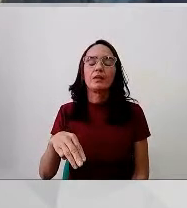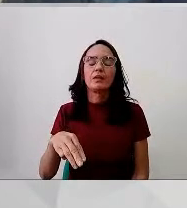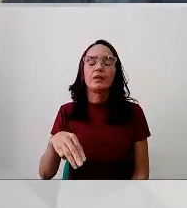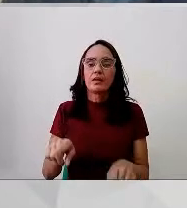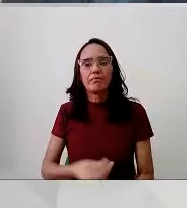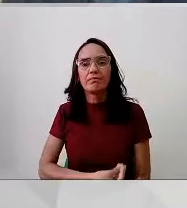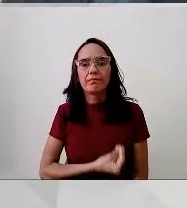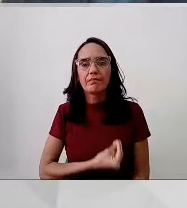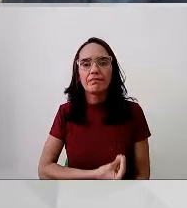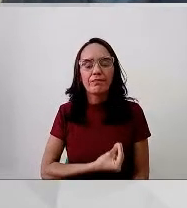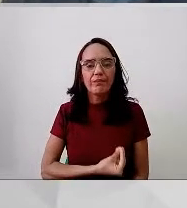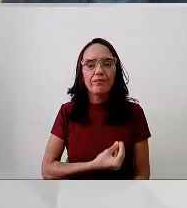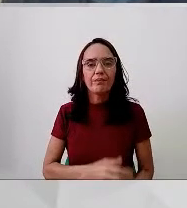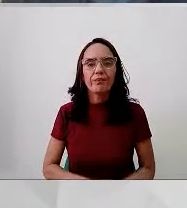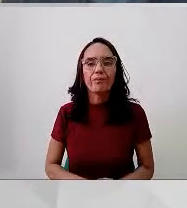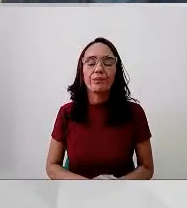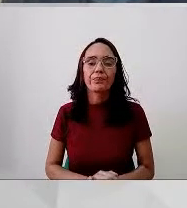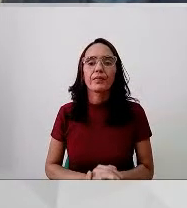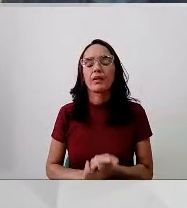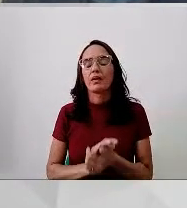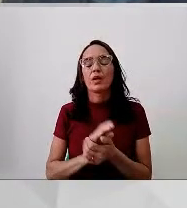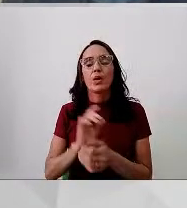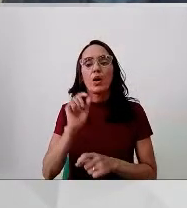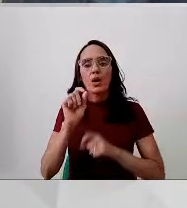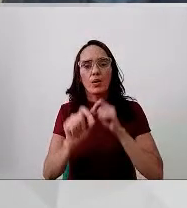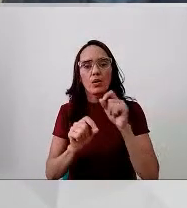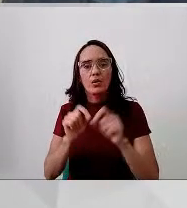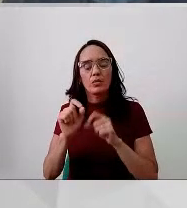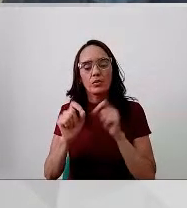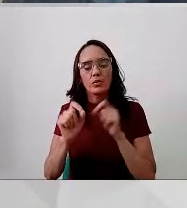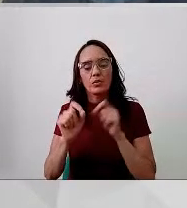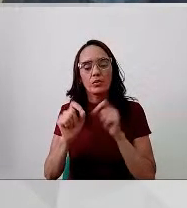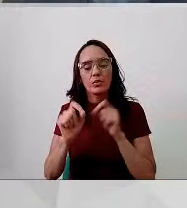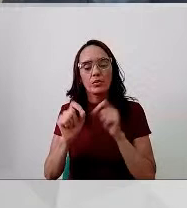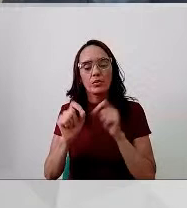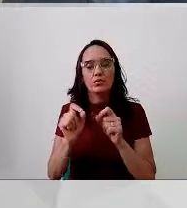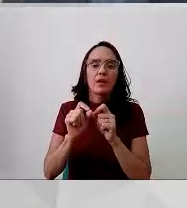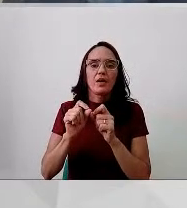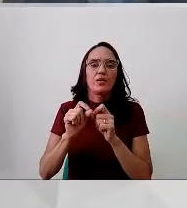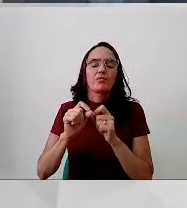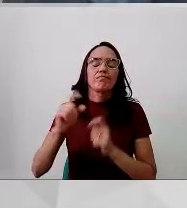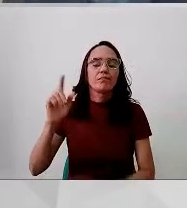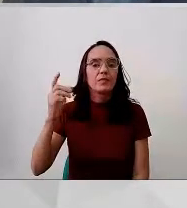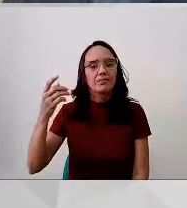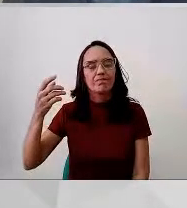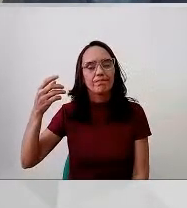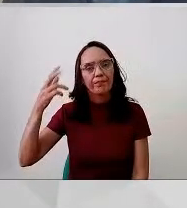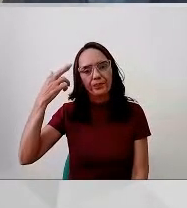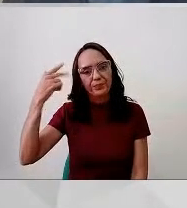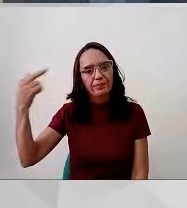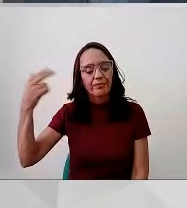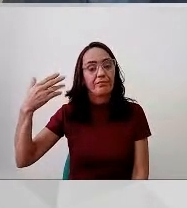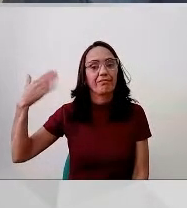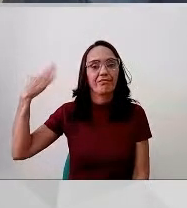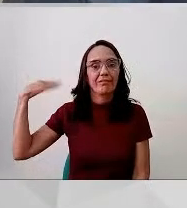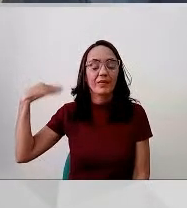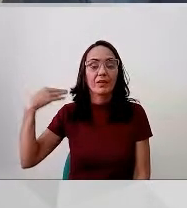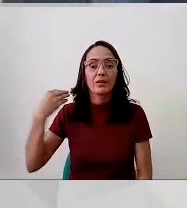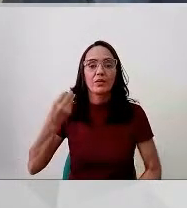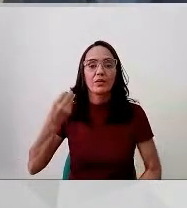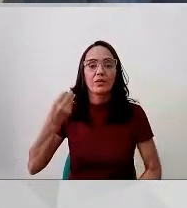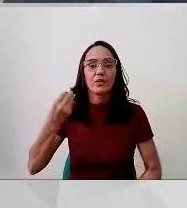o equivalente, né, pré-histórico dos transistores que estão aí nos computadores. Então, são as válvulas que amplificam, né,